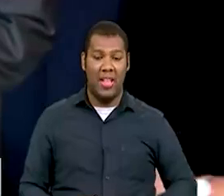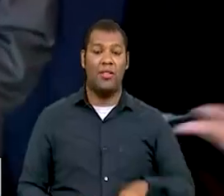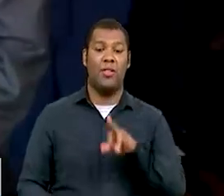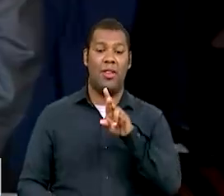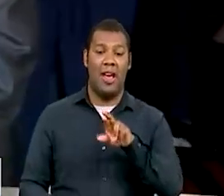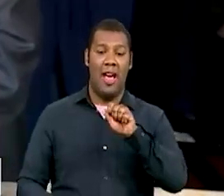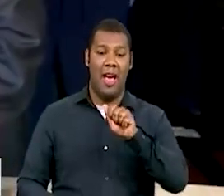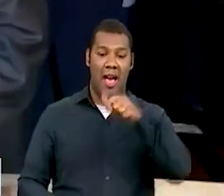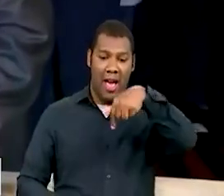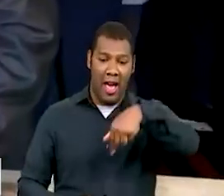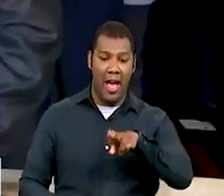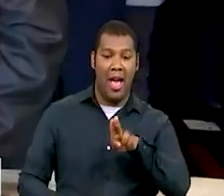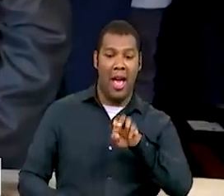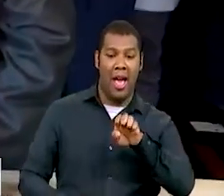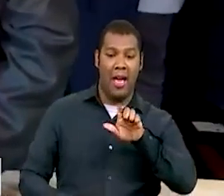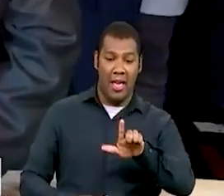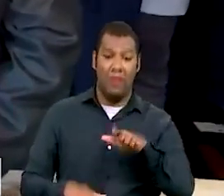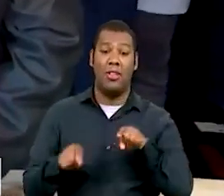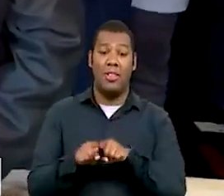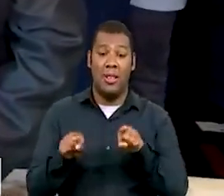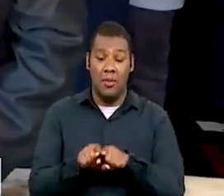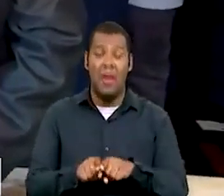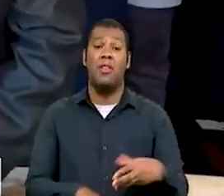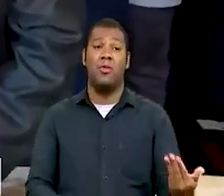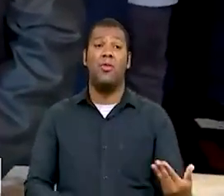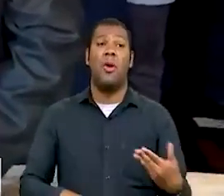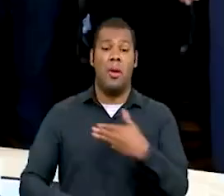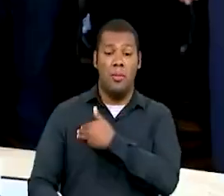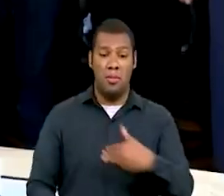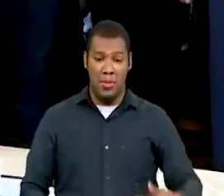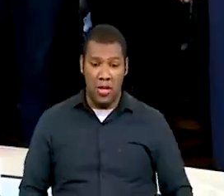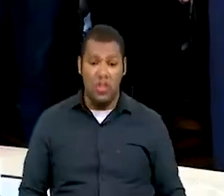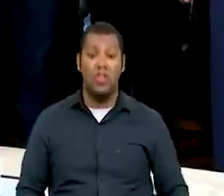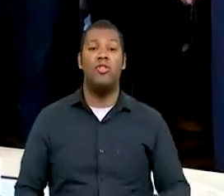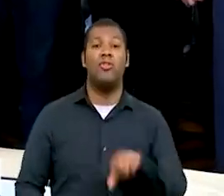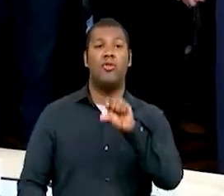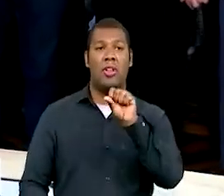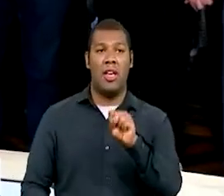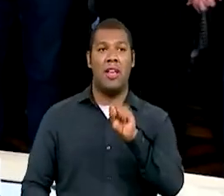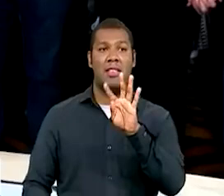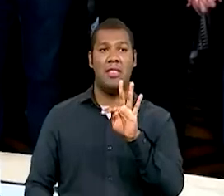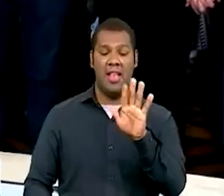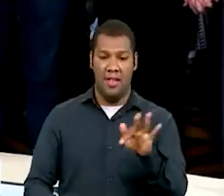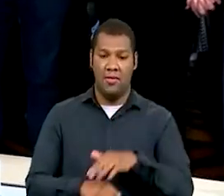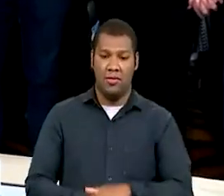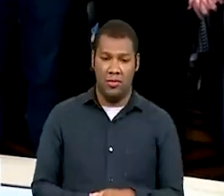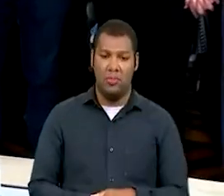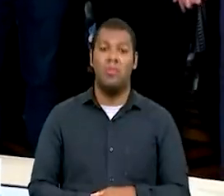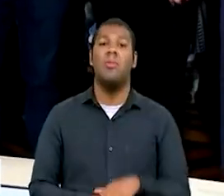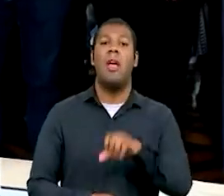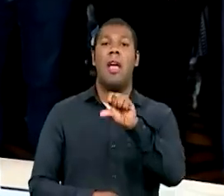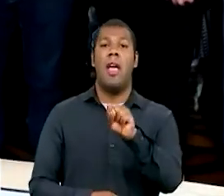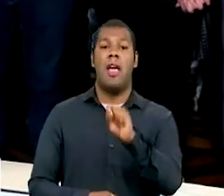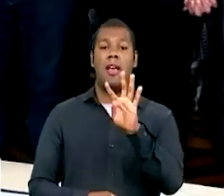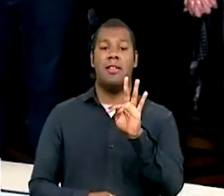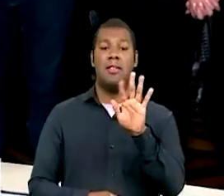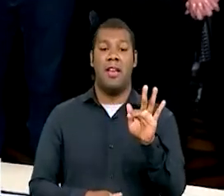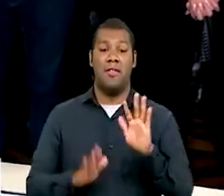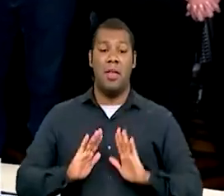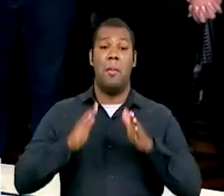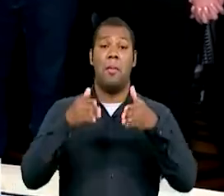do ministro Ricardo Lewandowski, do Supremo Tribunal Federal. A presença do Supremo Tribunal Federal